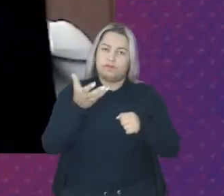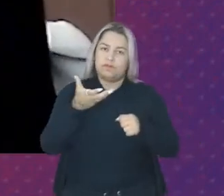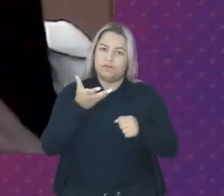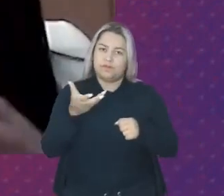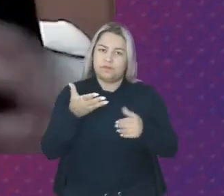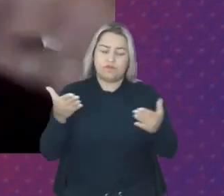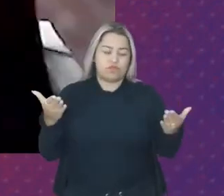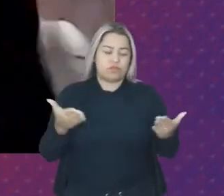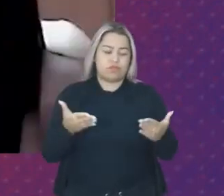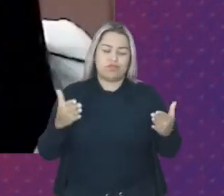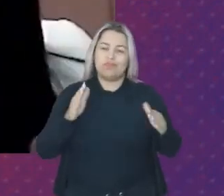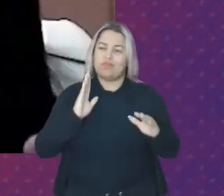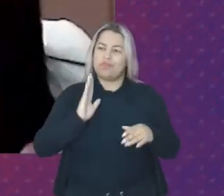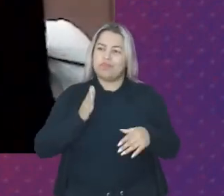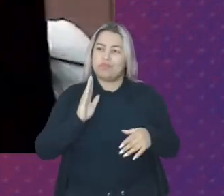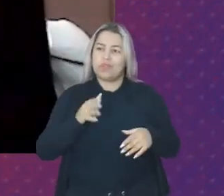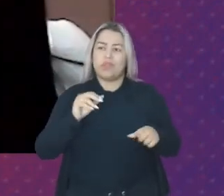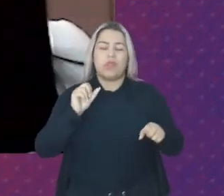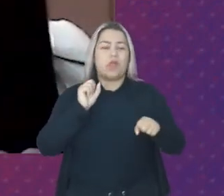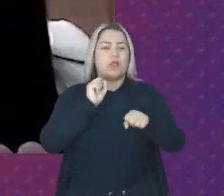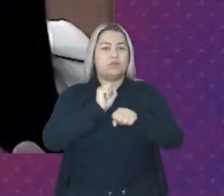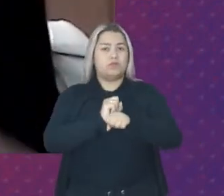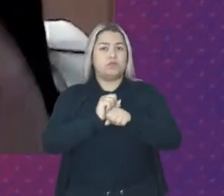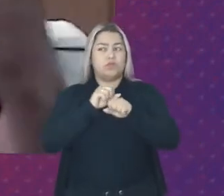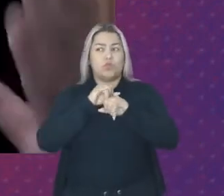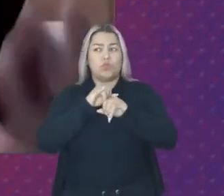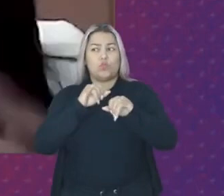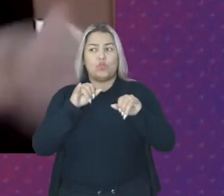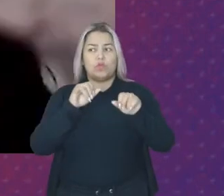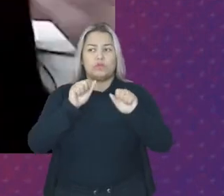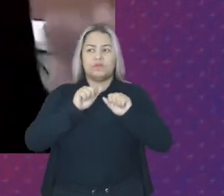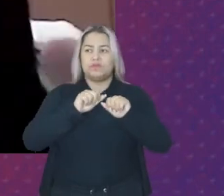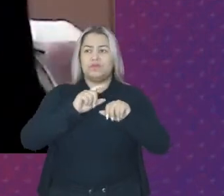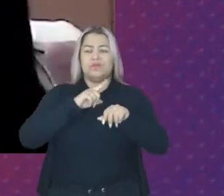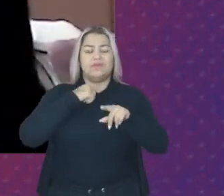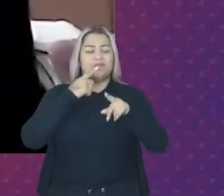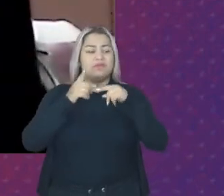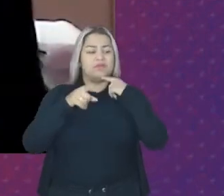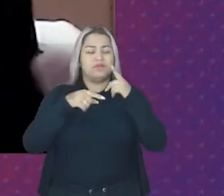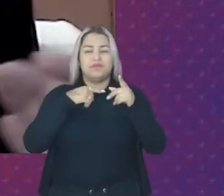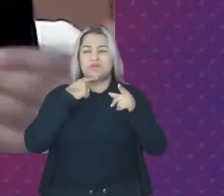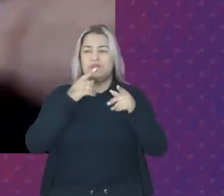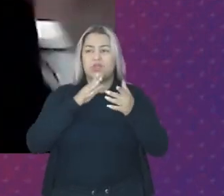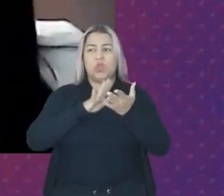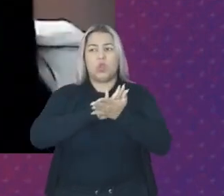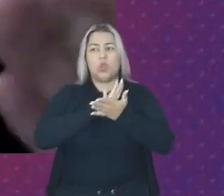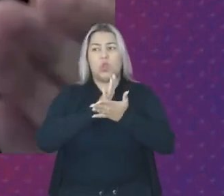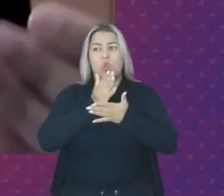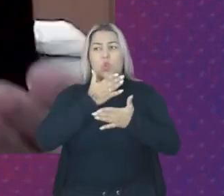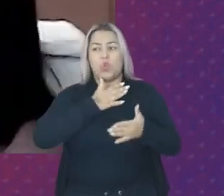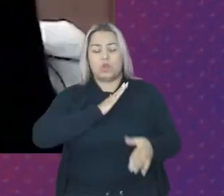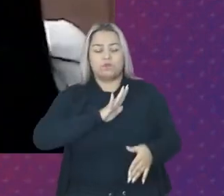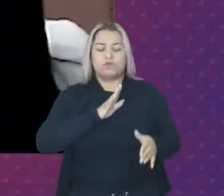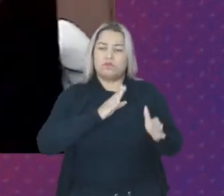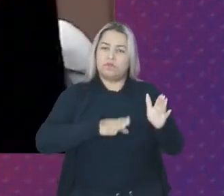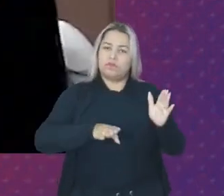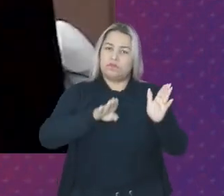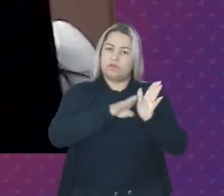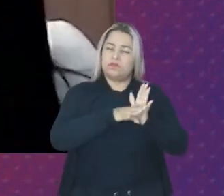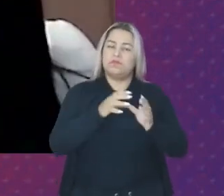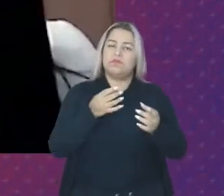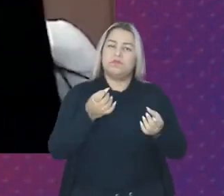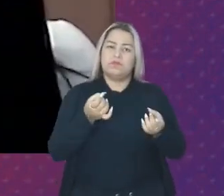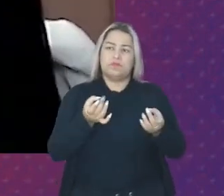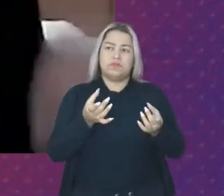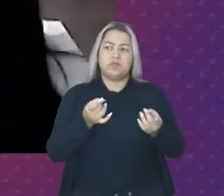isso agora, já dá uma ideia de propaganda. E ninguém gosta daquela pessoa que chega e já quer te